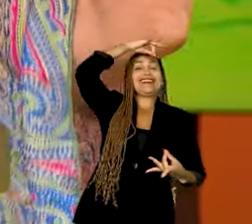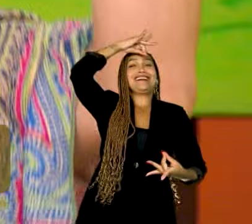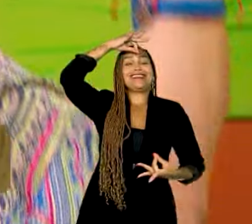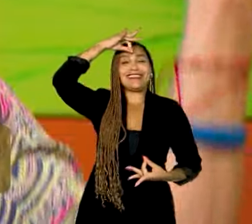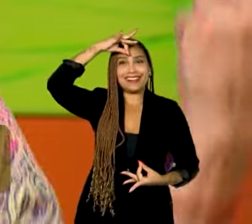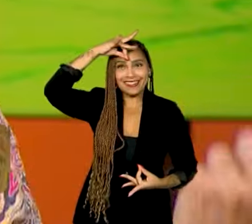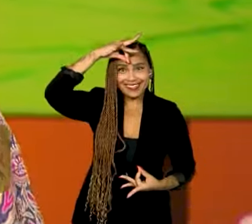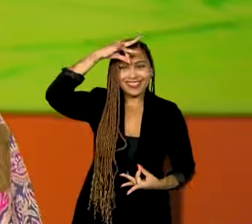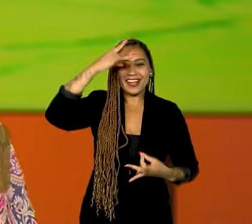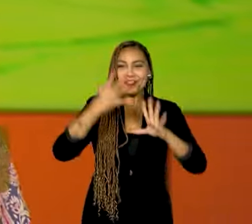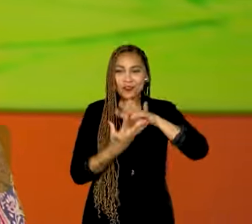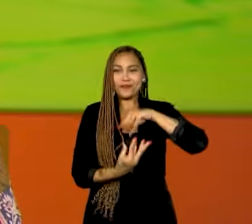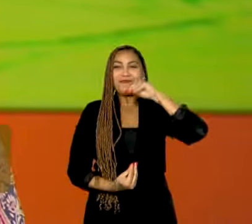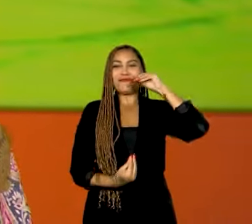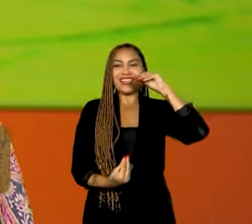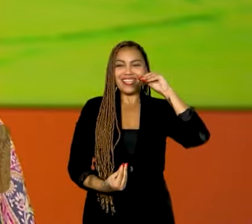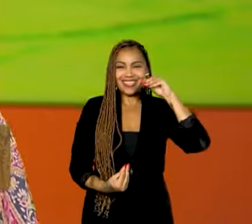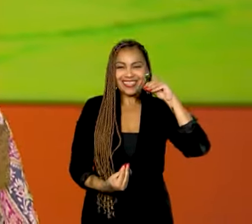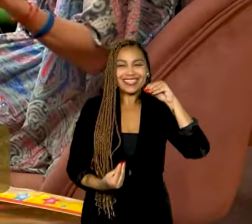Incorporou.